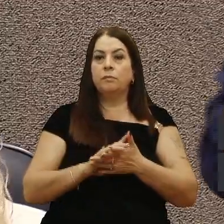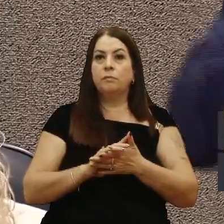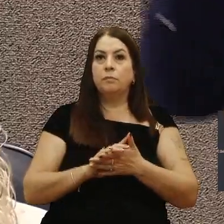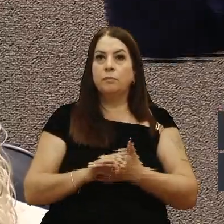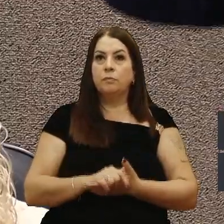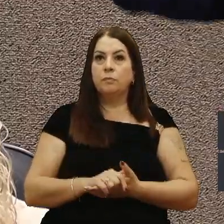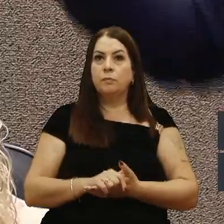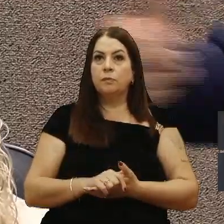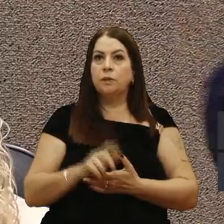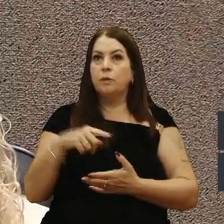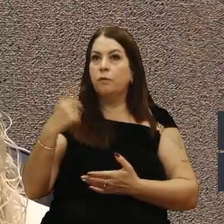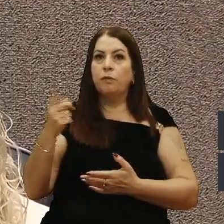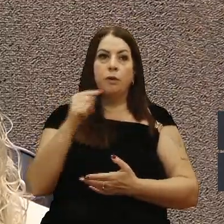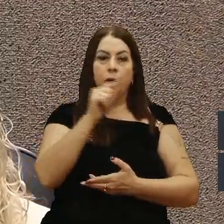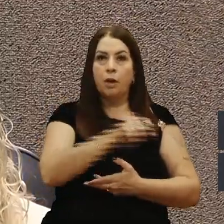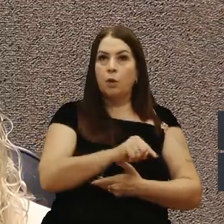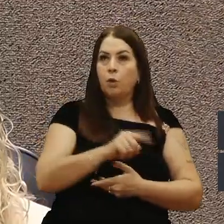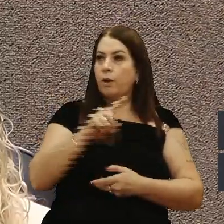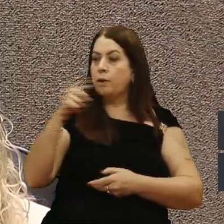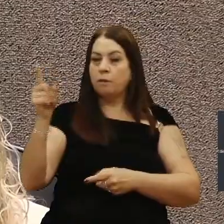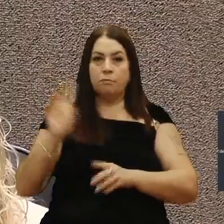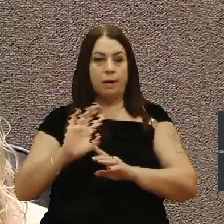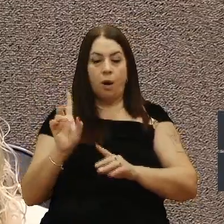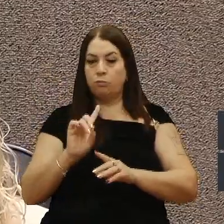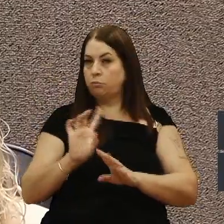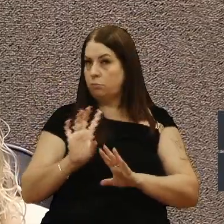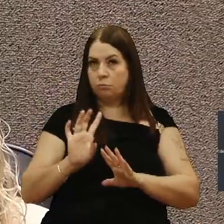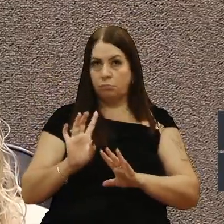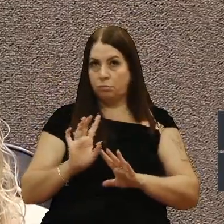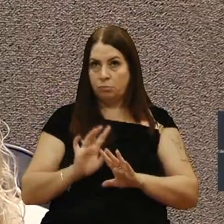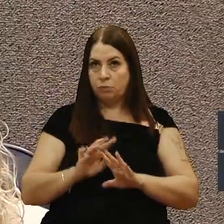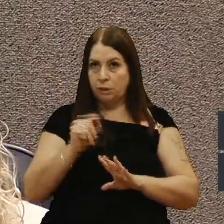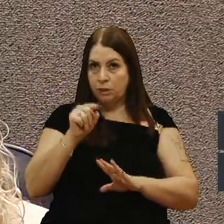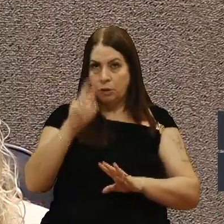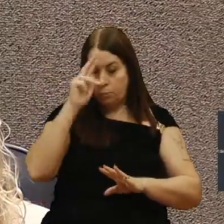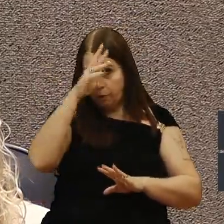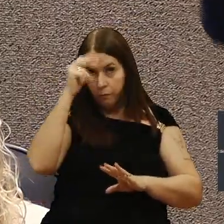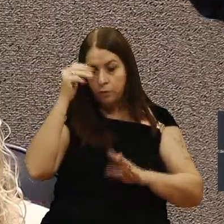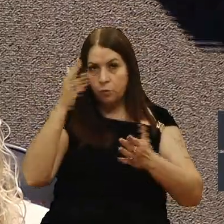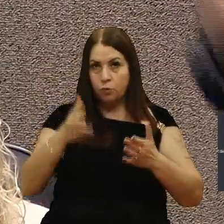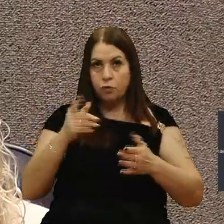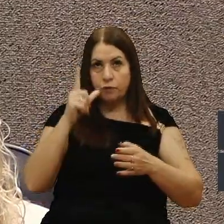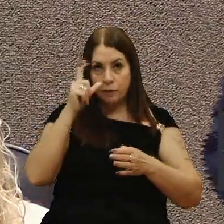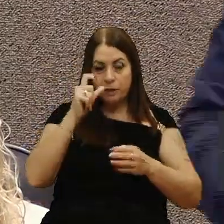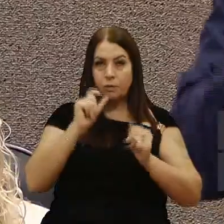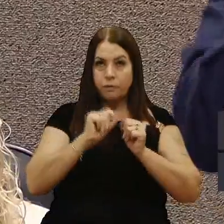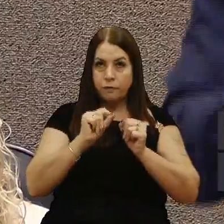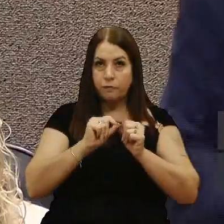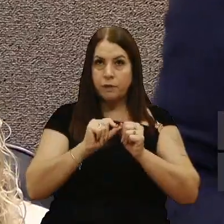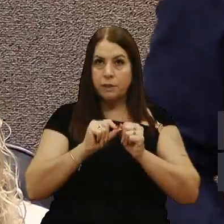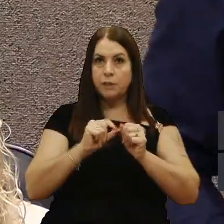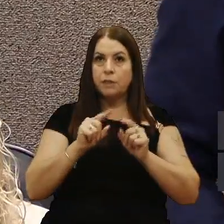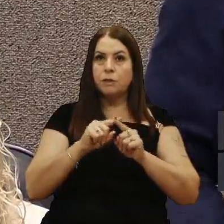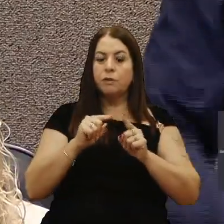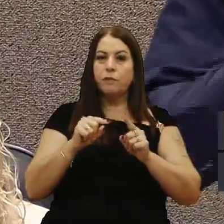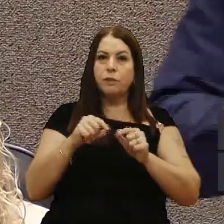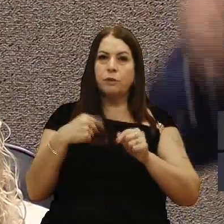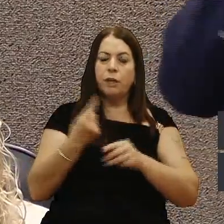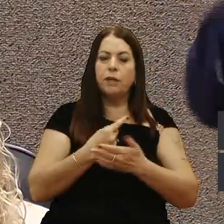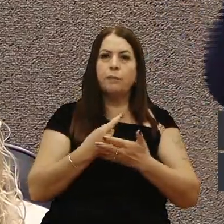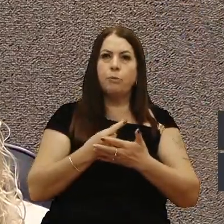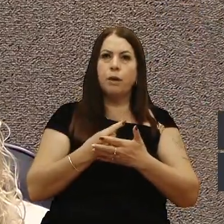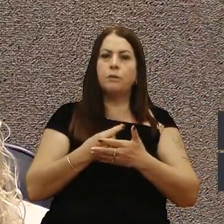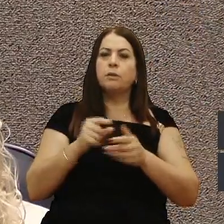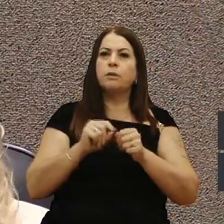porque foi do fulano, agora está com o ciclano. Não, senhor. Se o prefeito hoje fosse o Schalco e estivesse fazendo burrado, eu estaria aqui criticando,